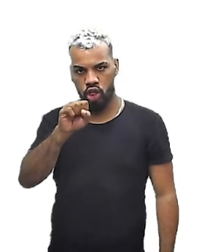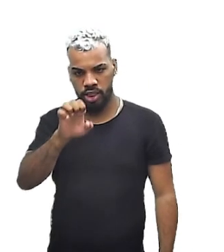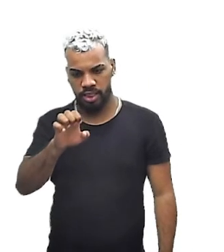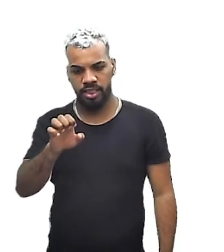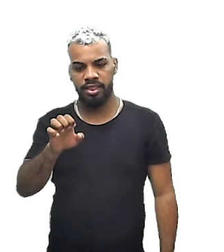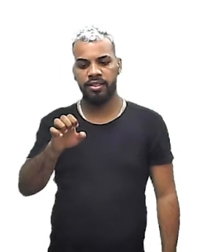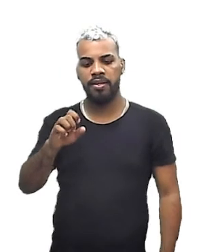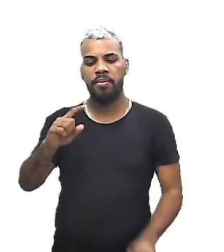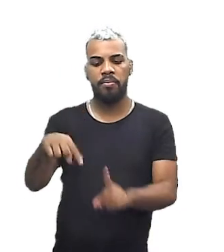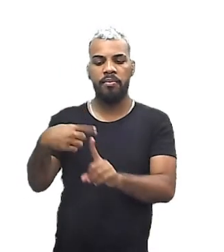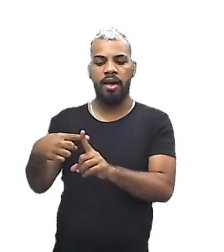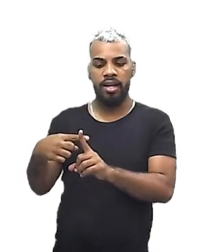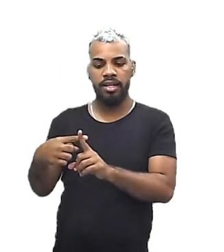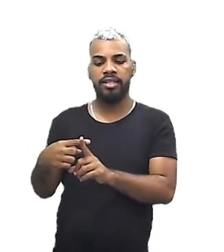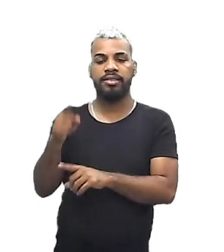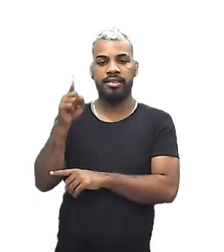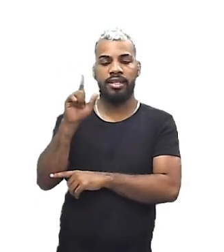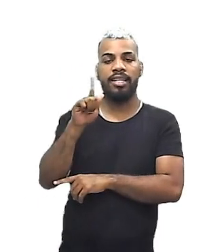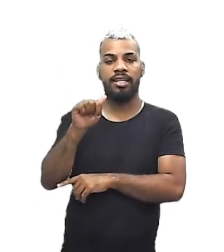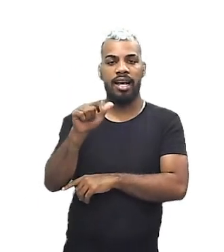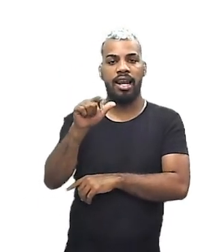mas galactose